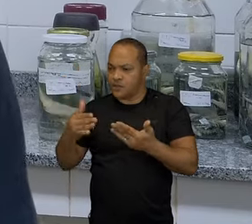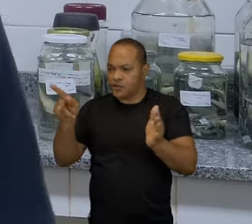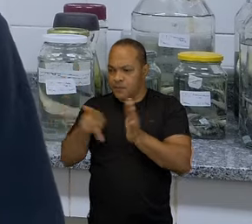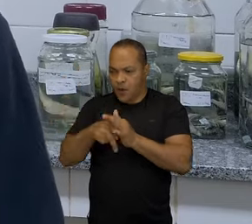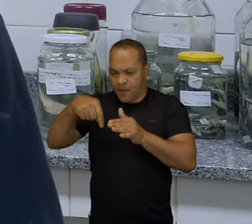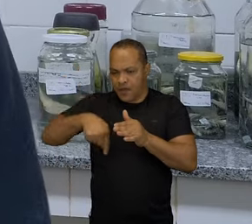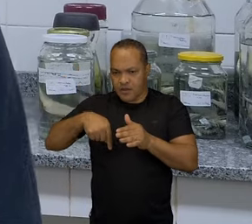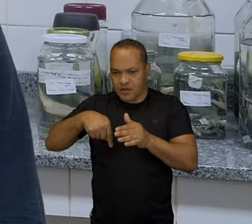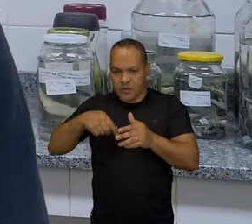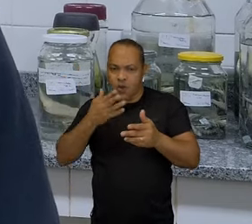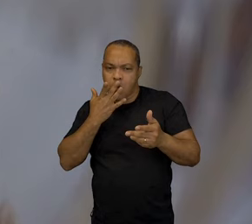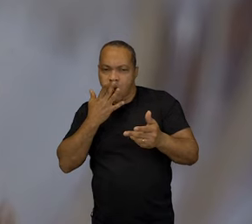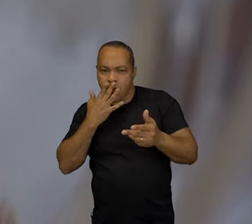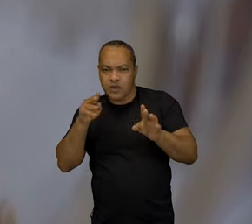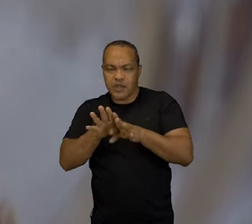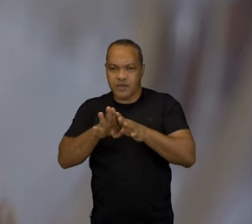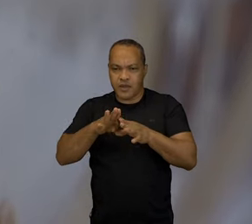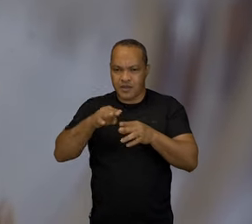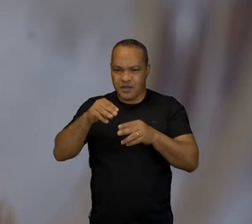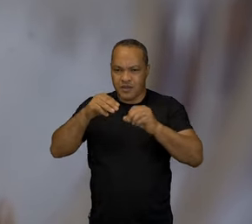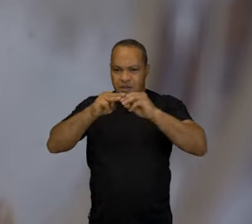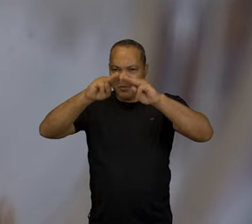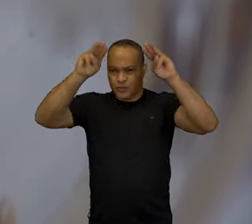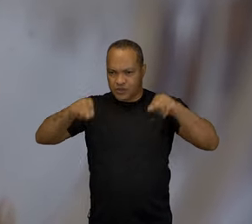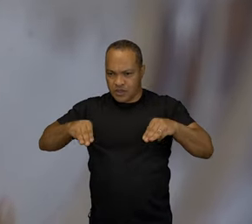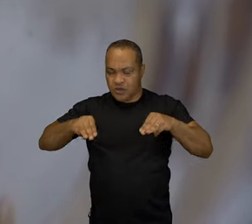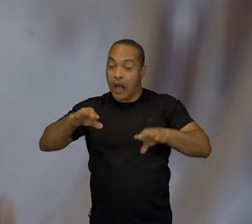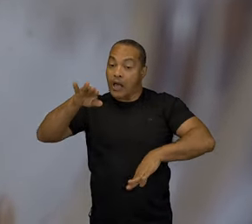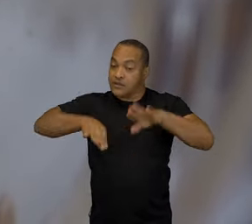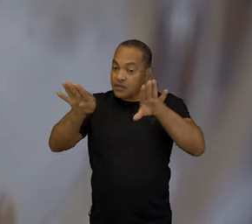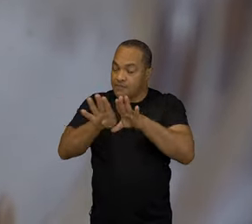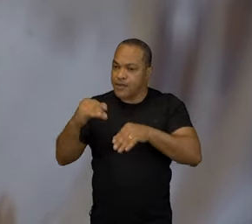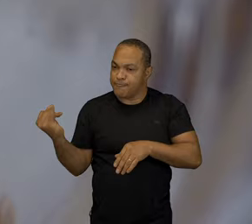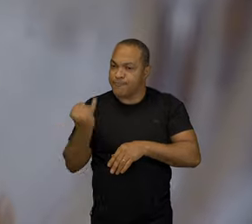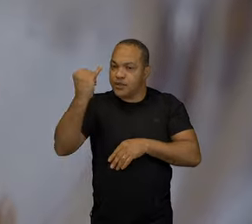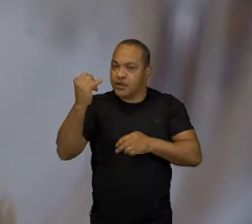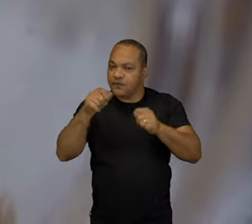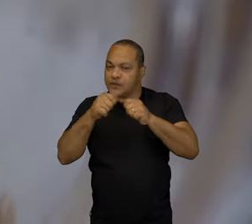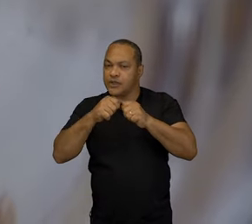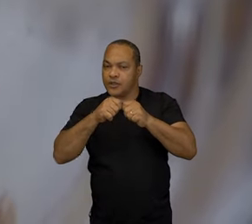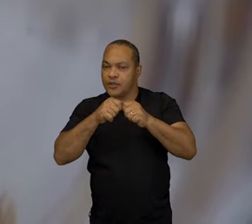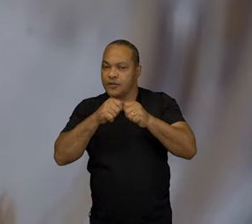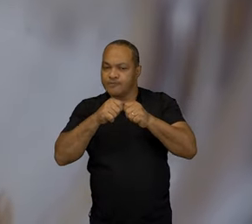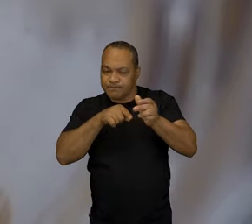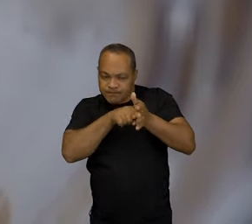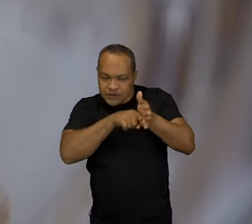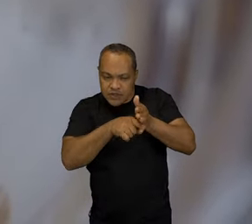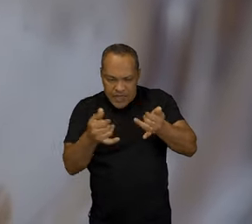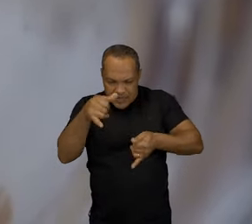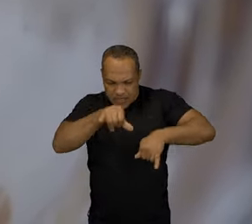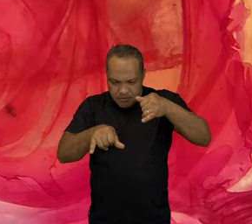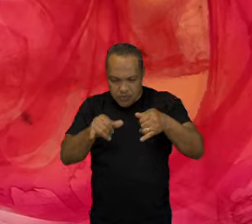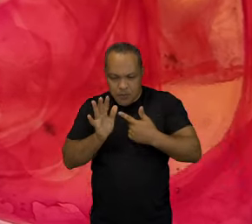estão depositados em coleções e museus. Em alguns casos, também é importante fazer alguns procedimentos químicos